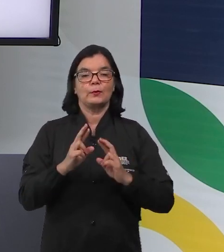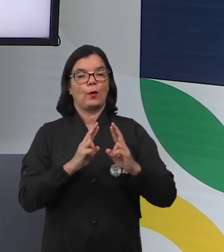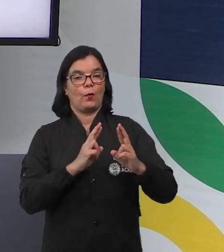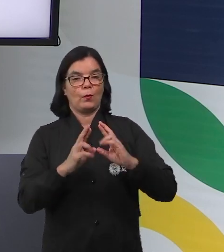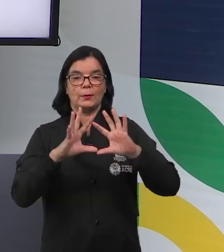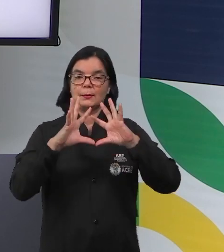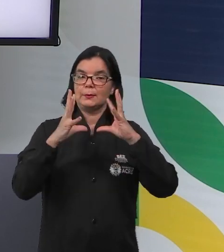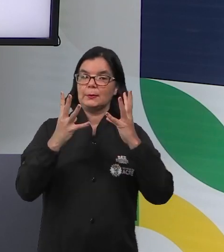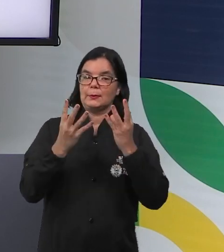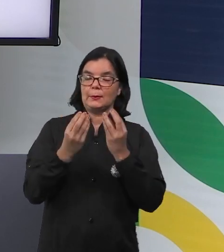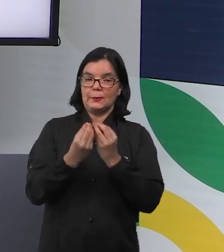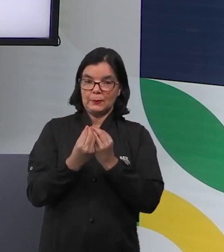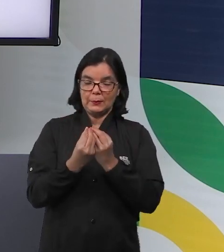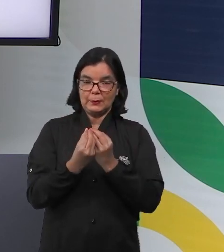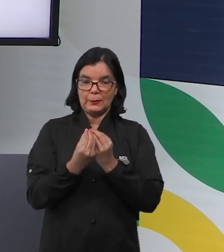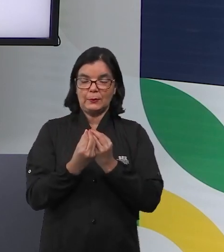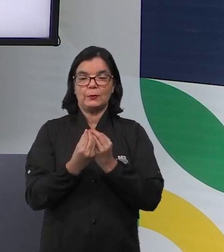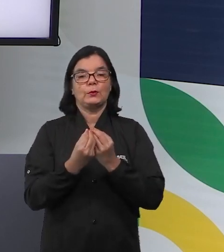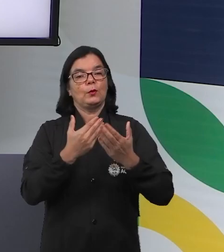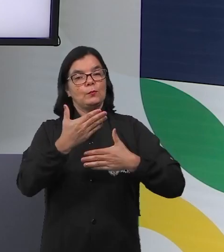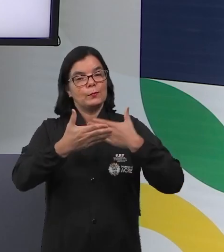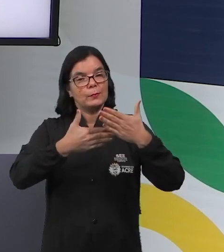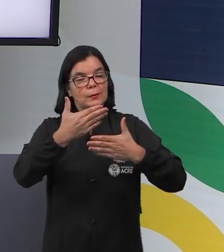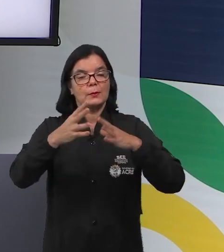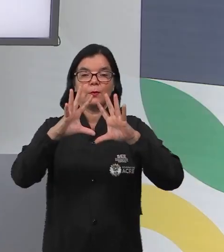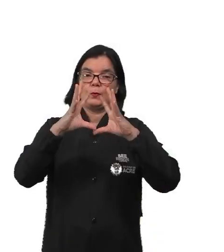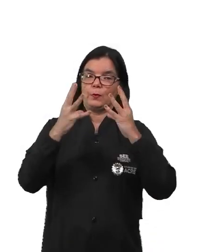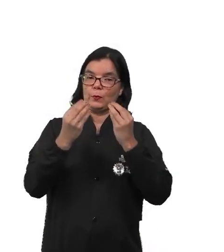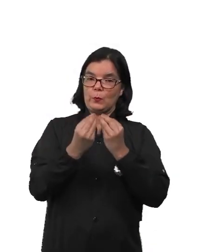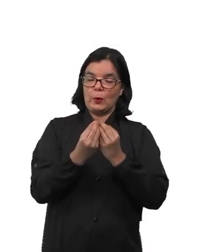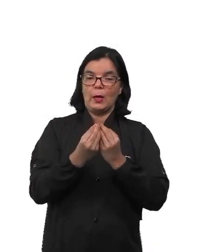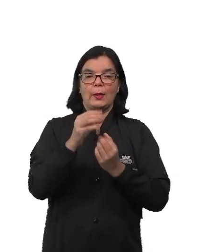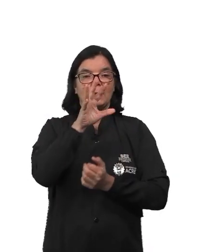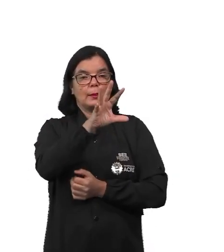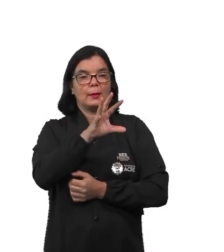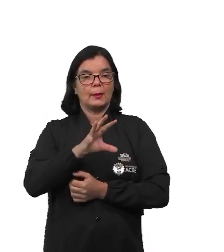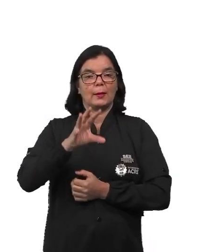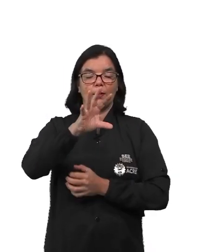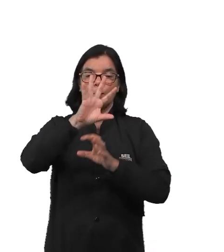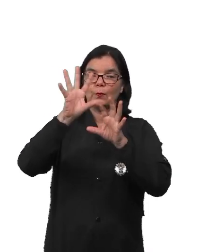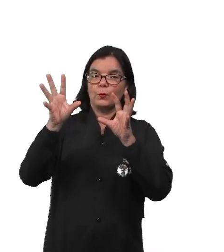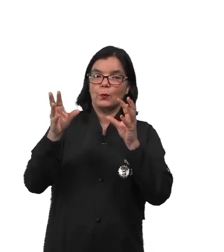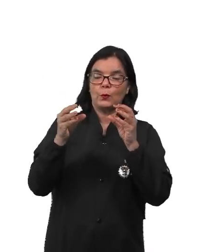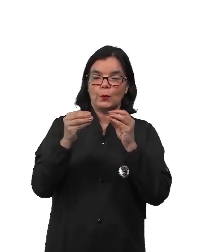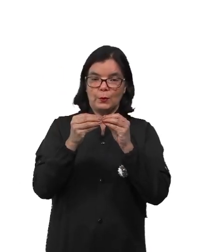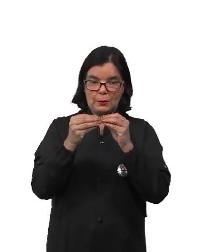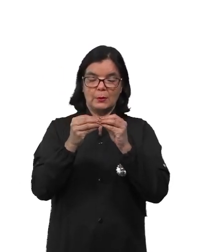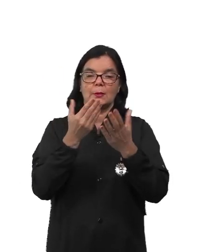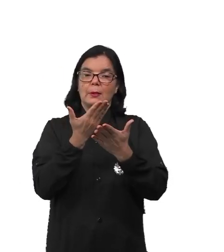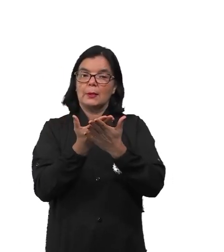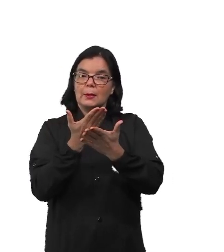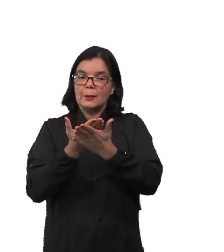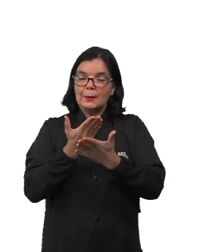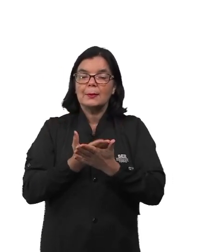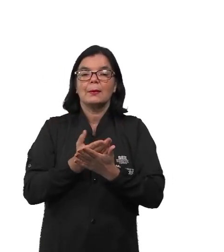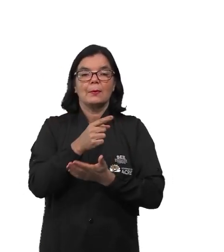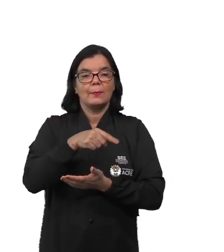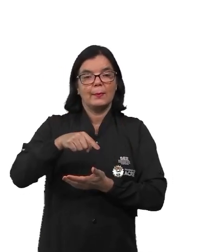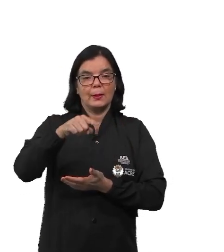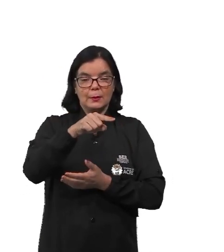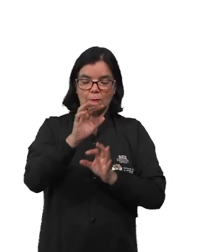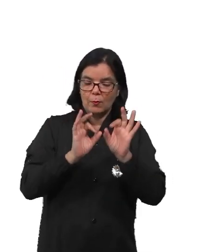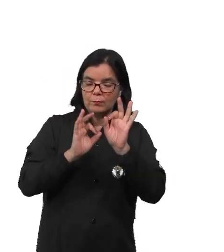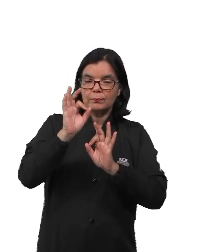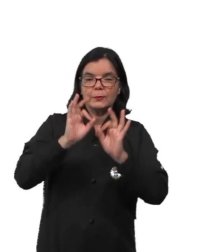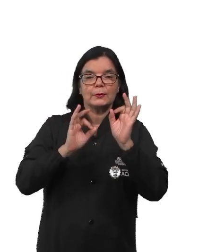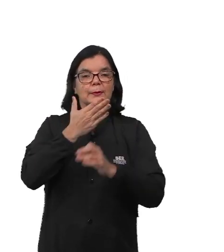relações ecológicas, sucessão ecológica. Aqui tem um mapa mental do resumo das relações para você, né, se